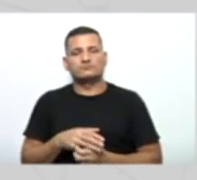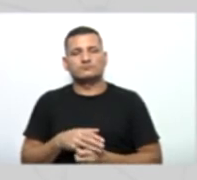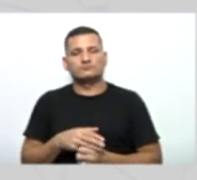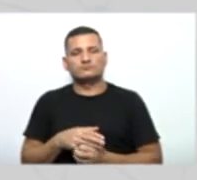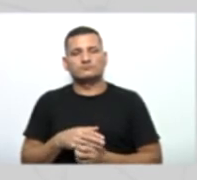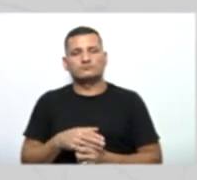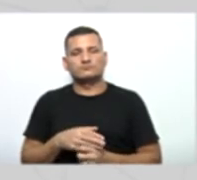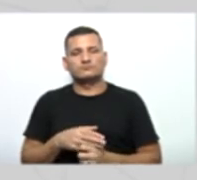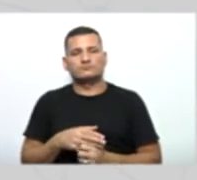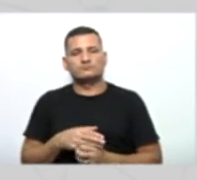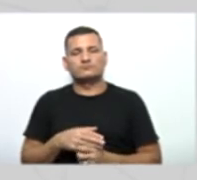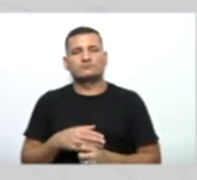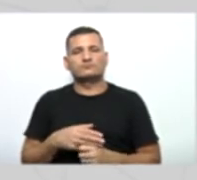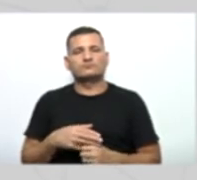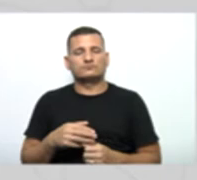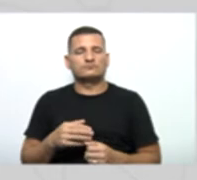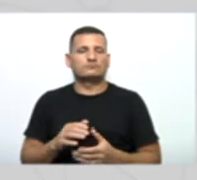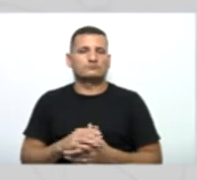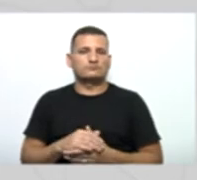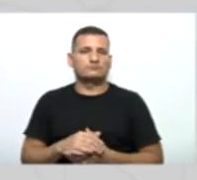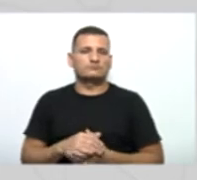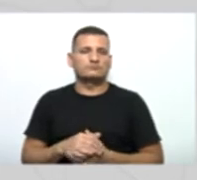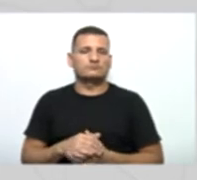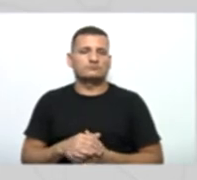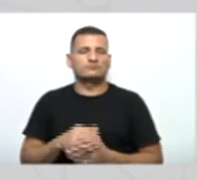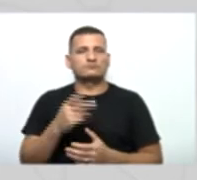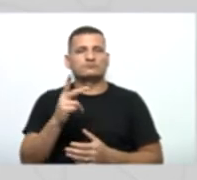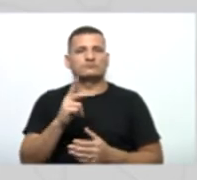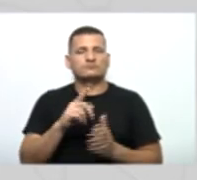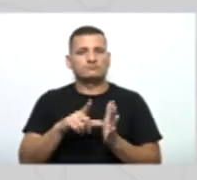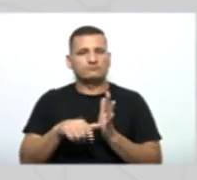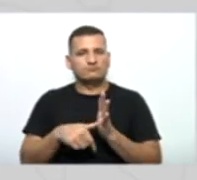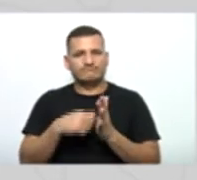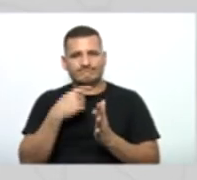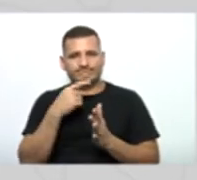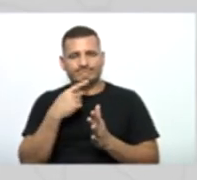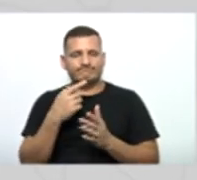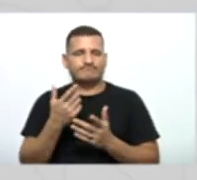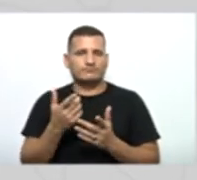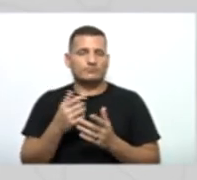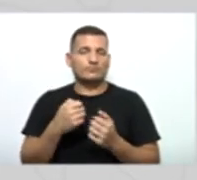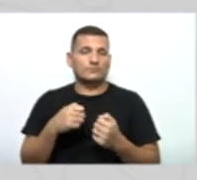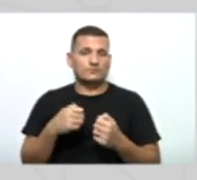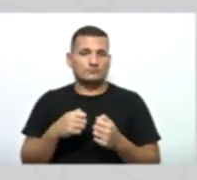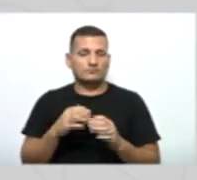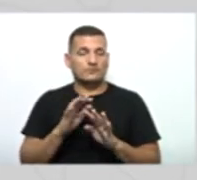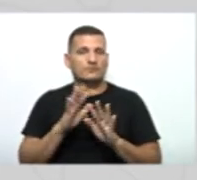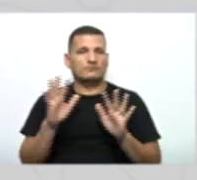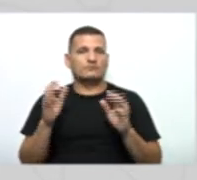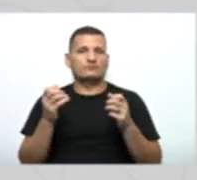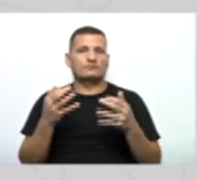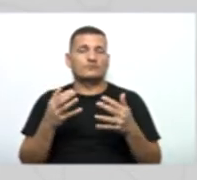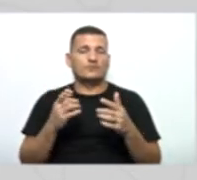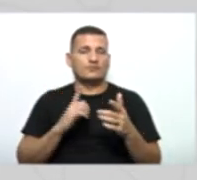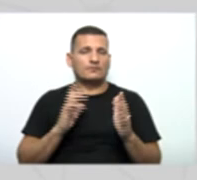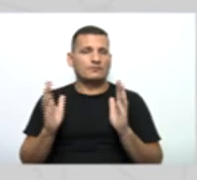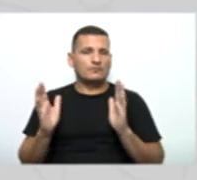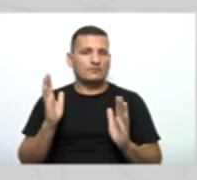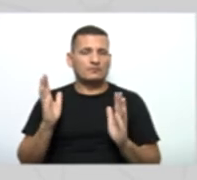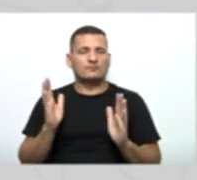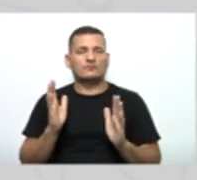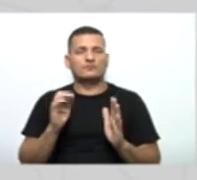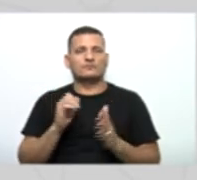o seu atraso a partir dessa dúvida, certo? Porque você tem atividade de percurso lá para fazer, certo? Ainda está no prazo para você